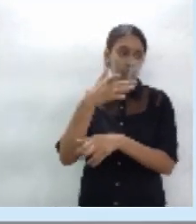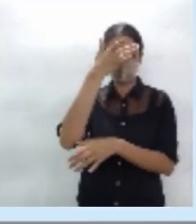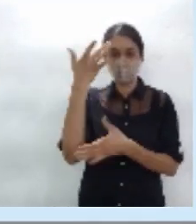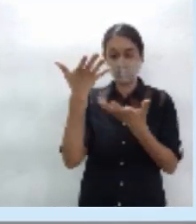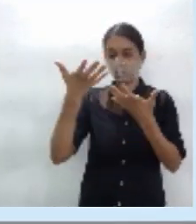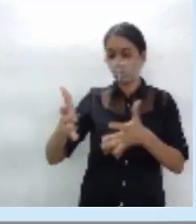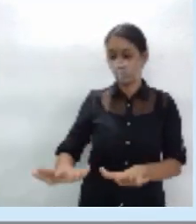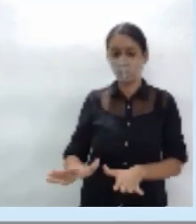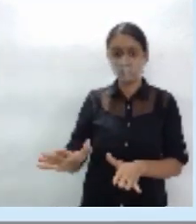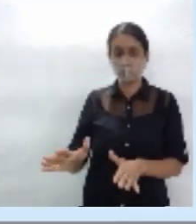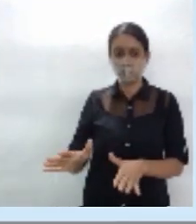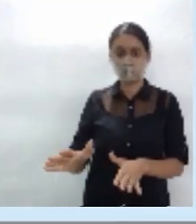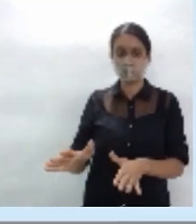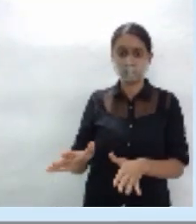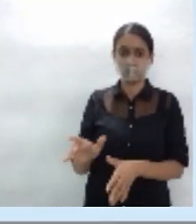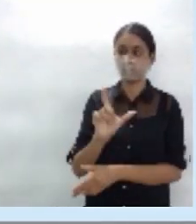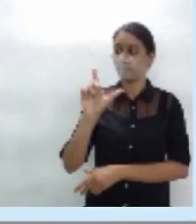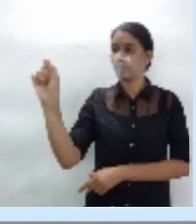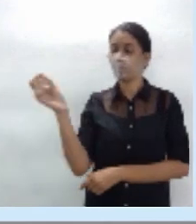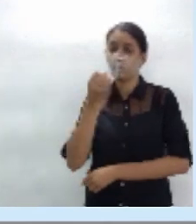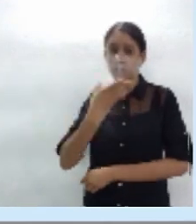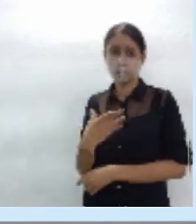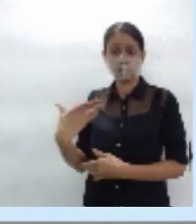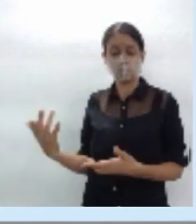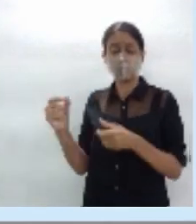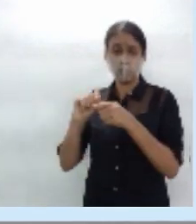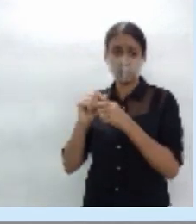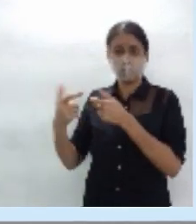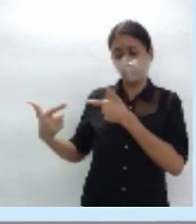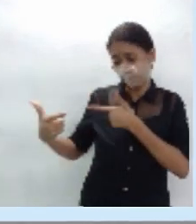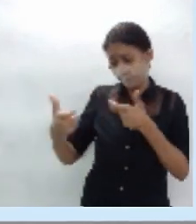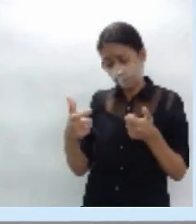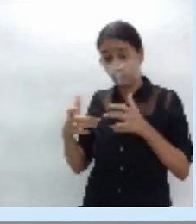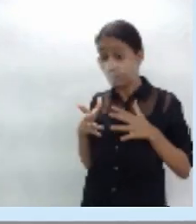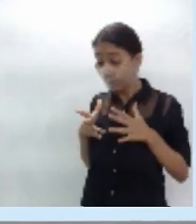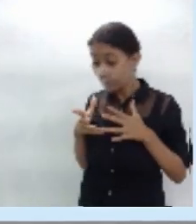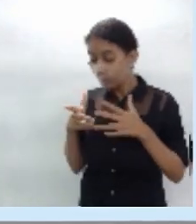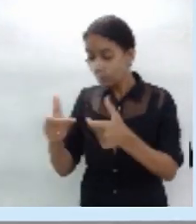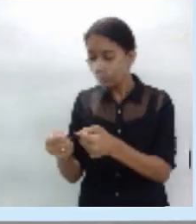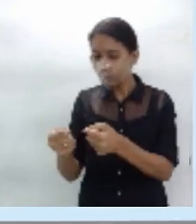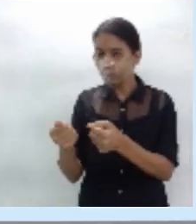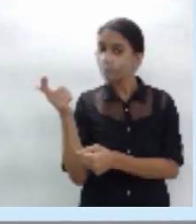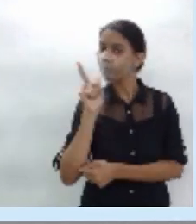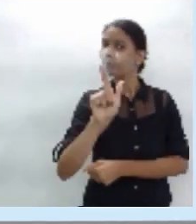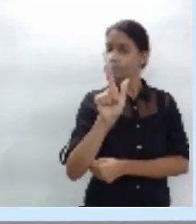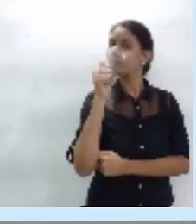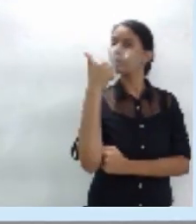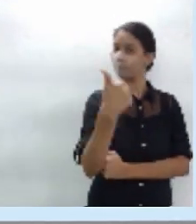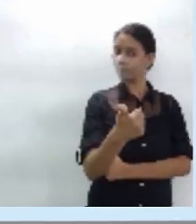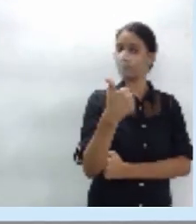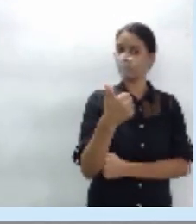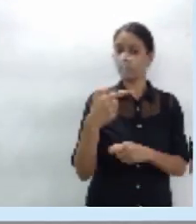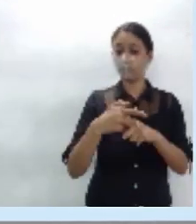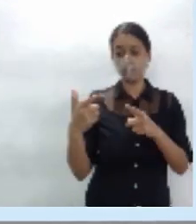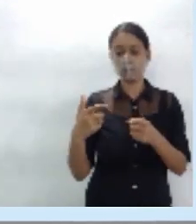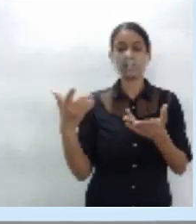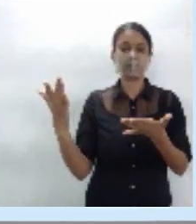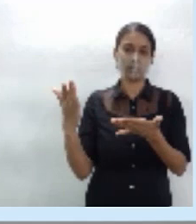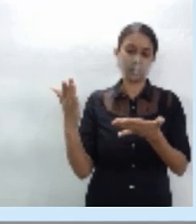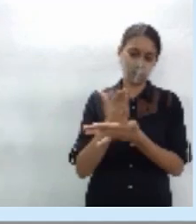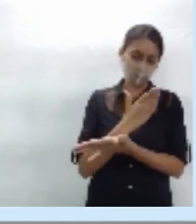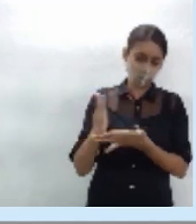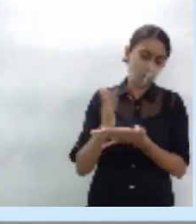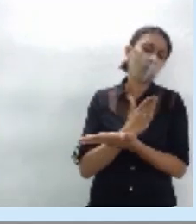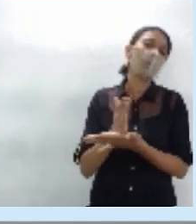bem, o jeito é uma guerra, né? E todas elas foram vitoriosas. E alguns realmente foi através de